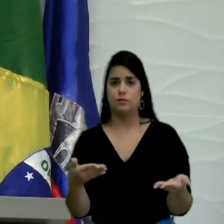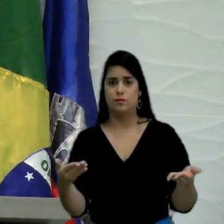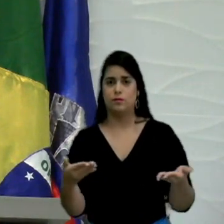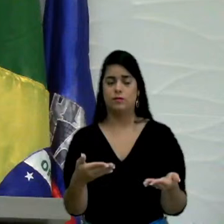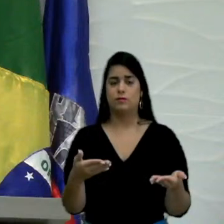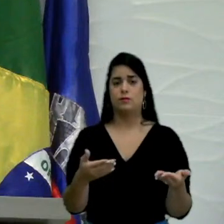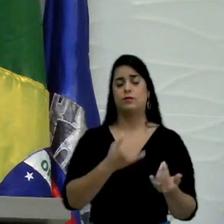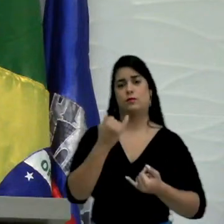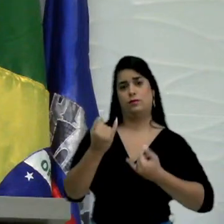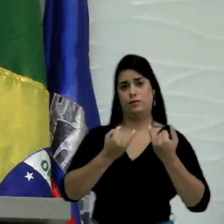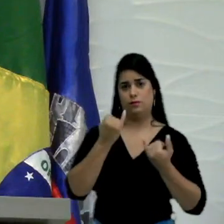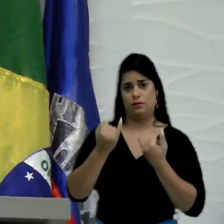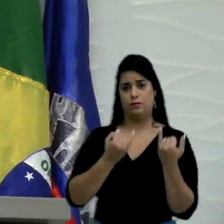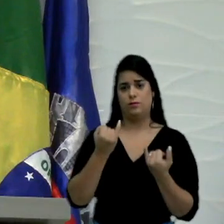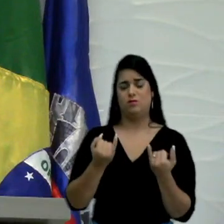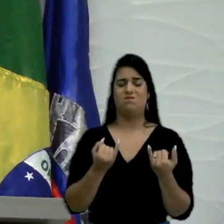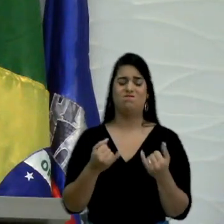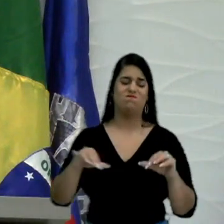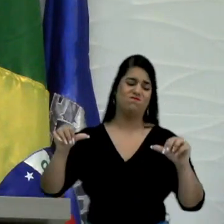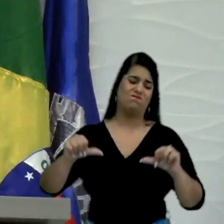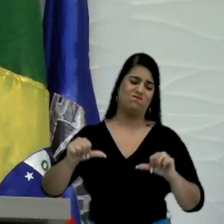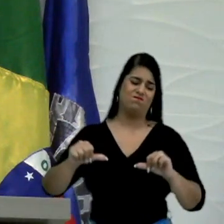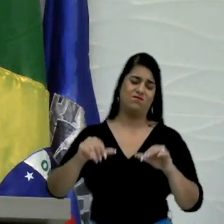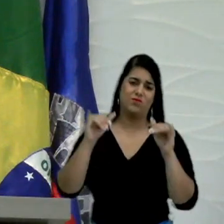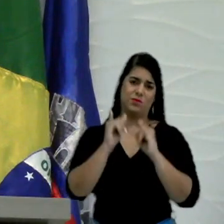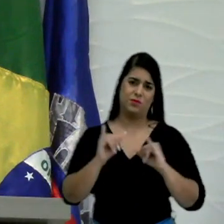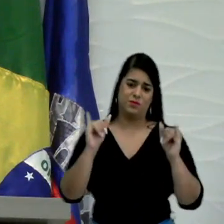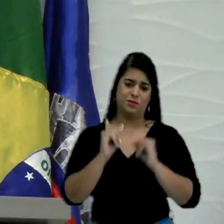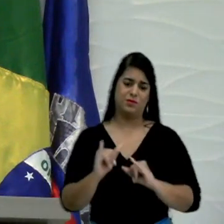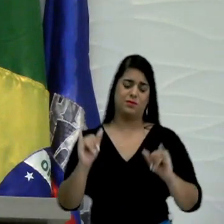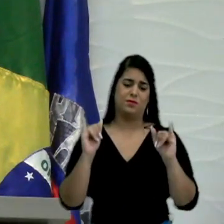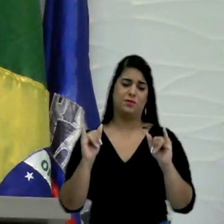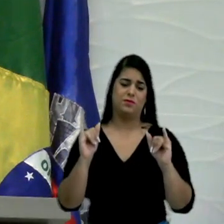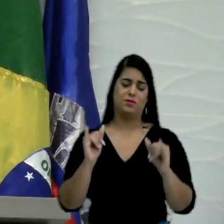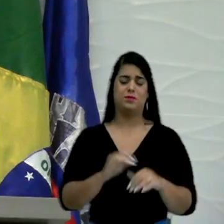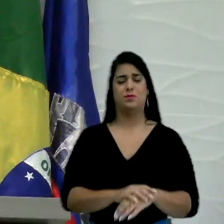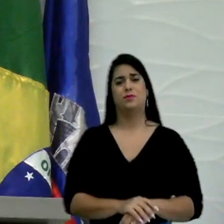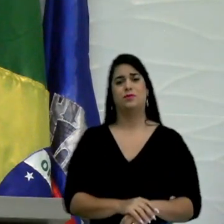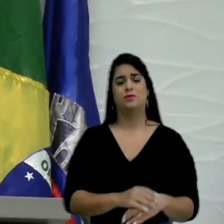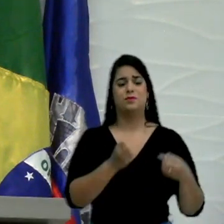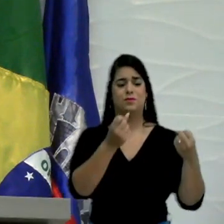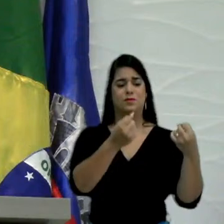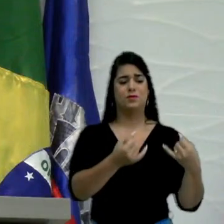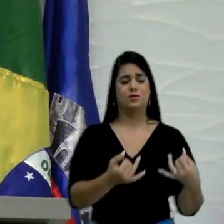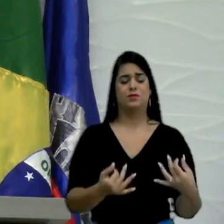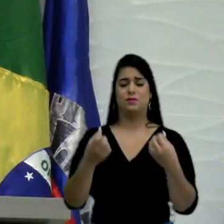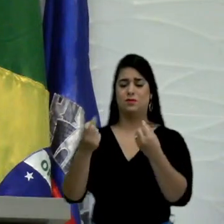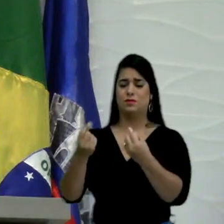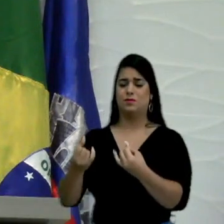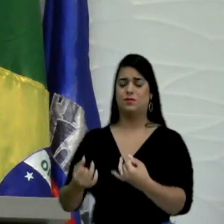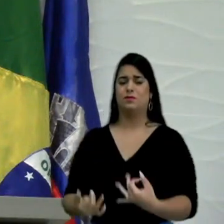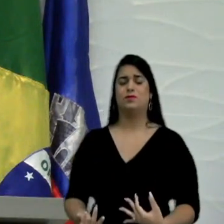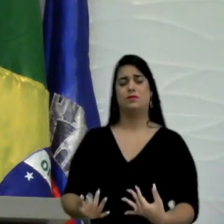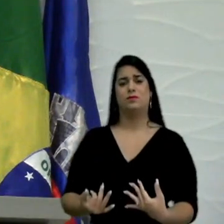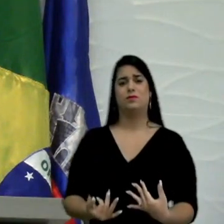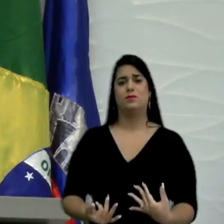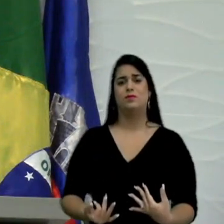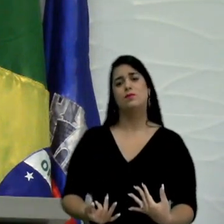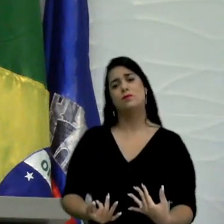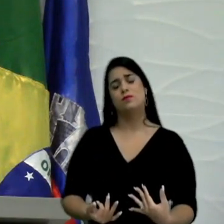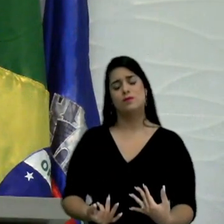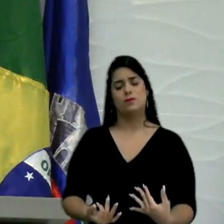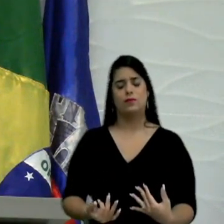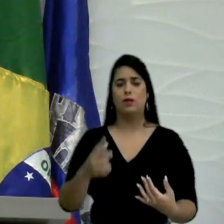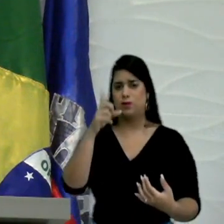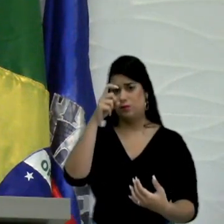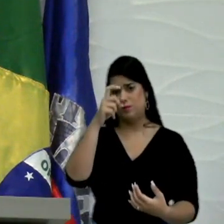a informação negativa onde diz, dentre tantos aqui justificativa, que a unidade não está conseguindo